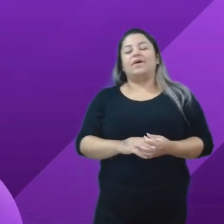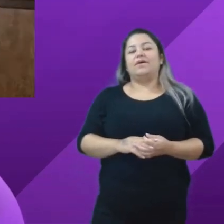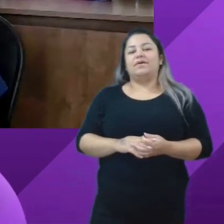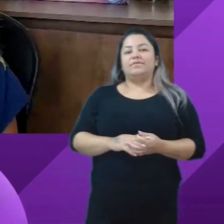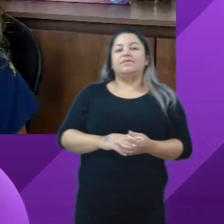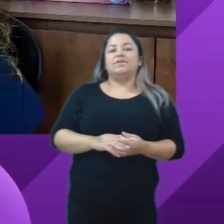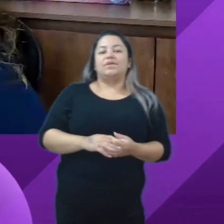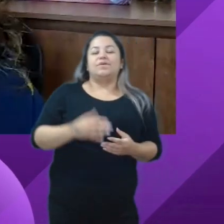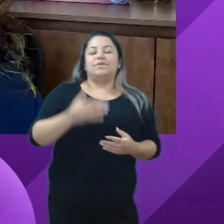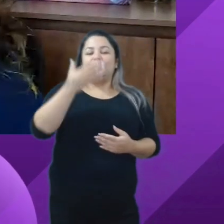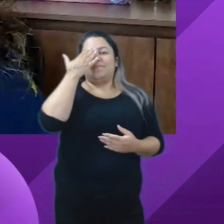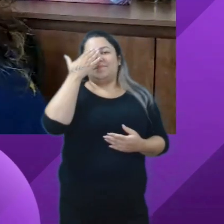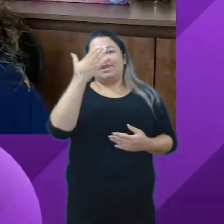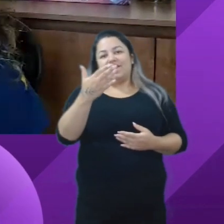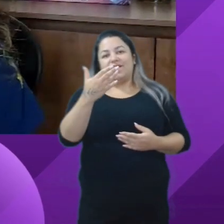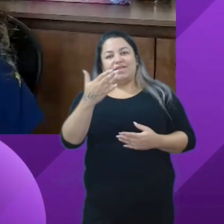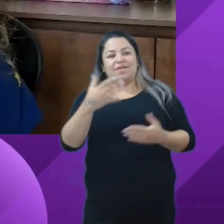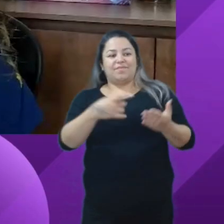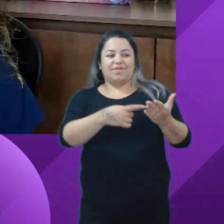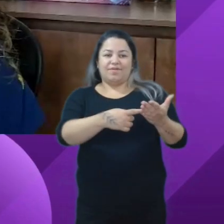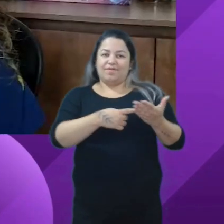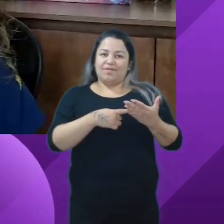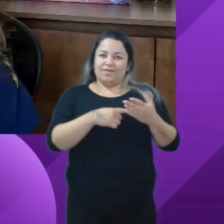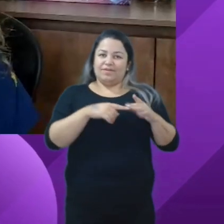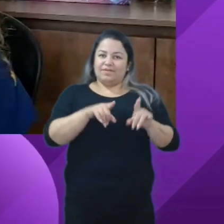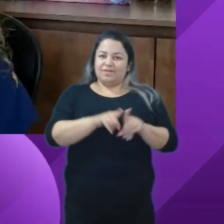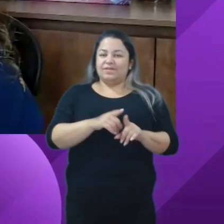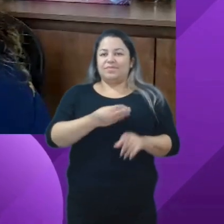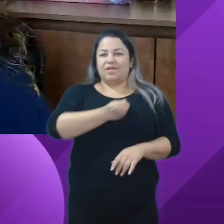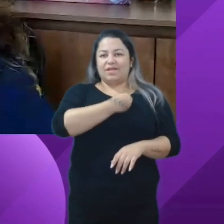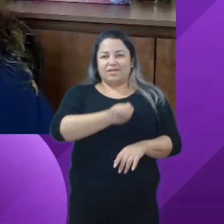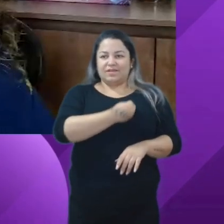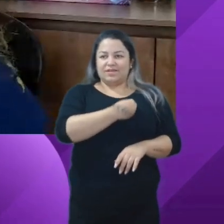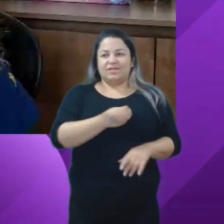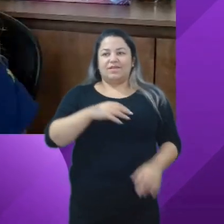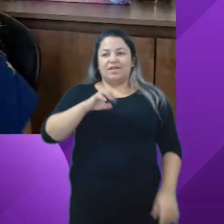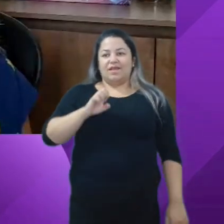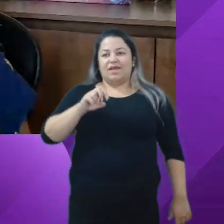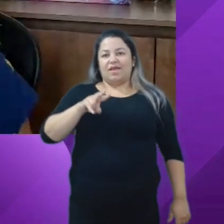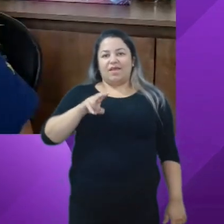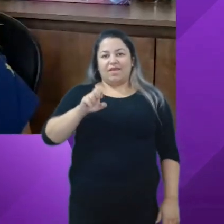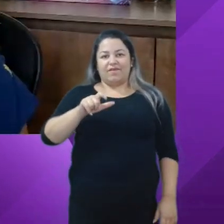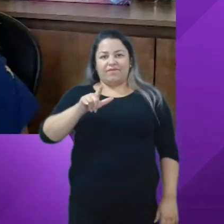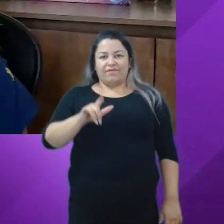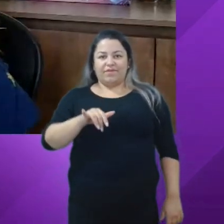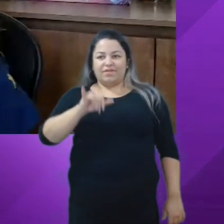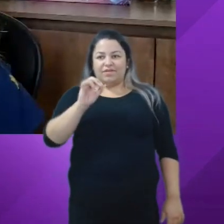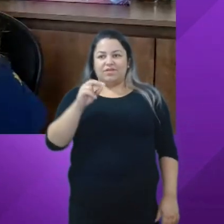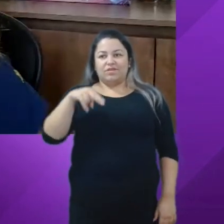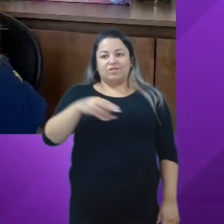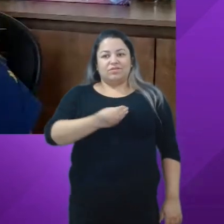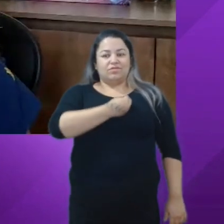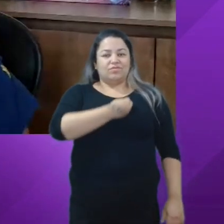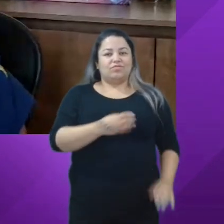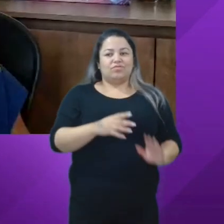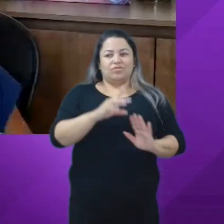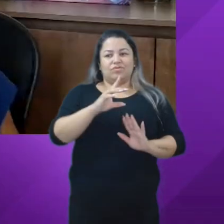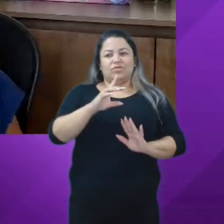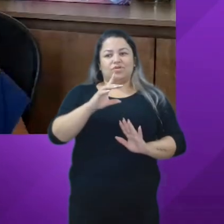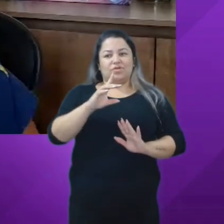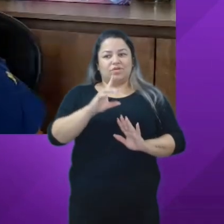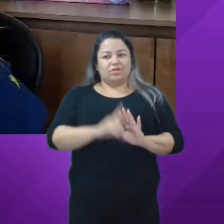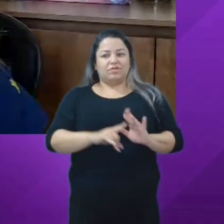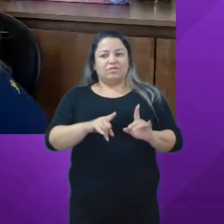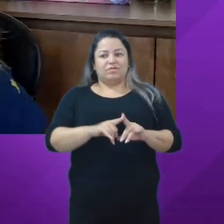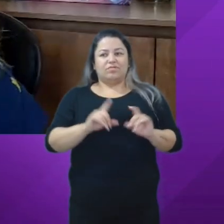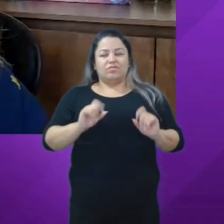Obrigada pelo convite. Um prazer estar aqui com vocês. Eu sou Evelyn. Eu estou diretora do LabHack, né, que é o Laboratório Brasileiro